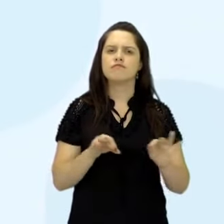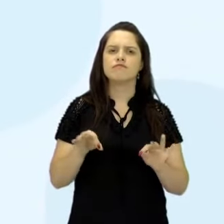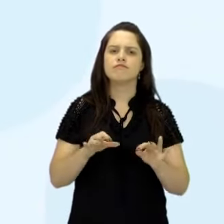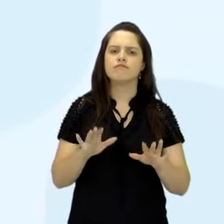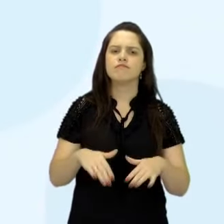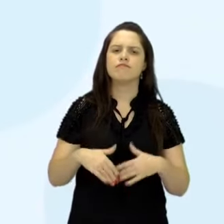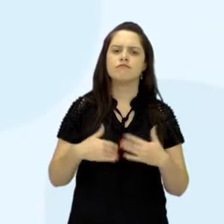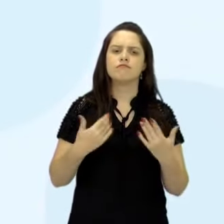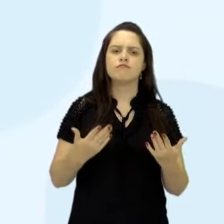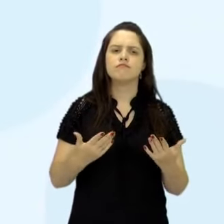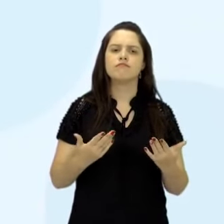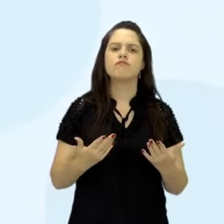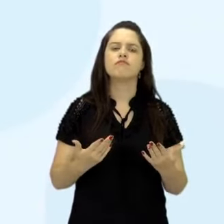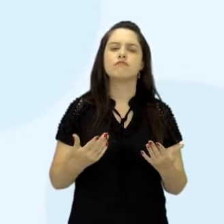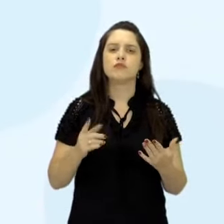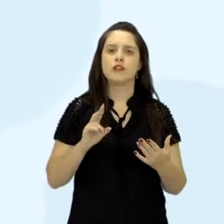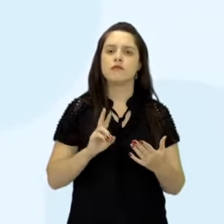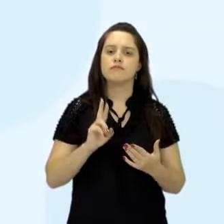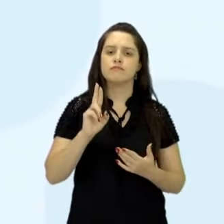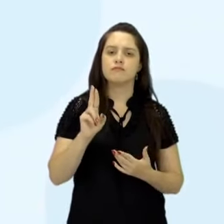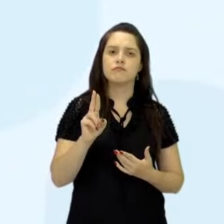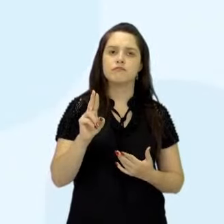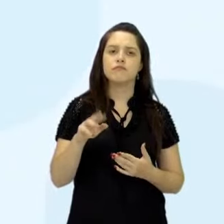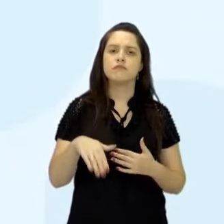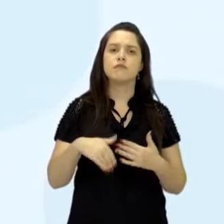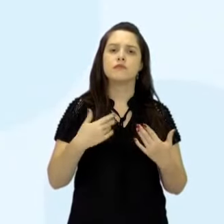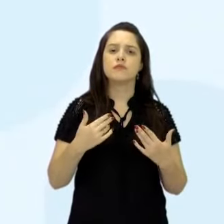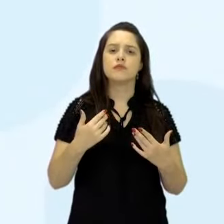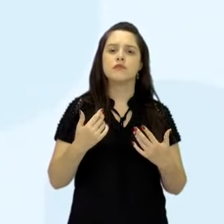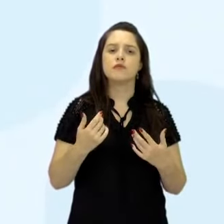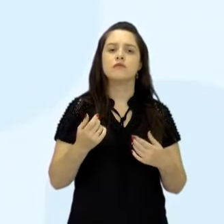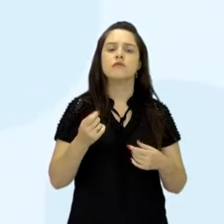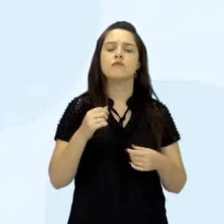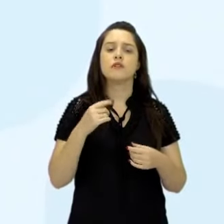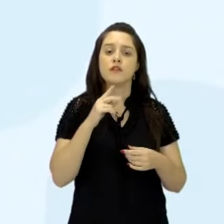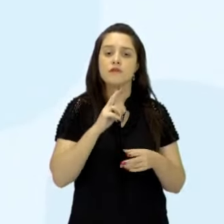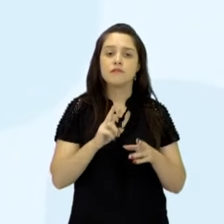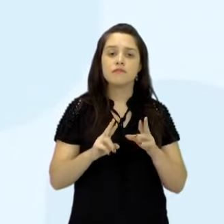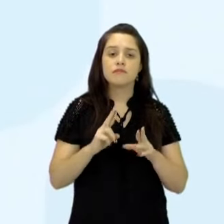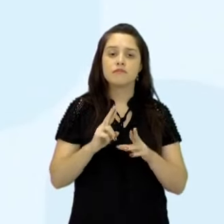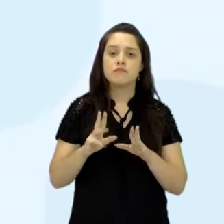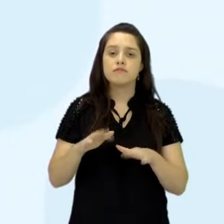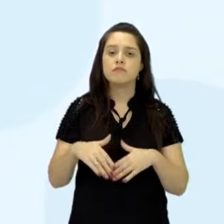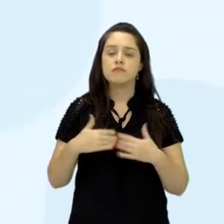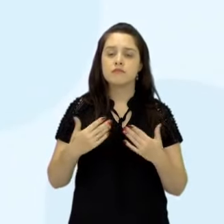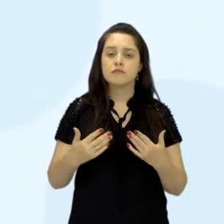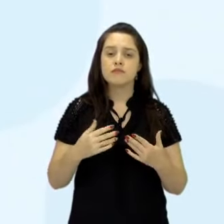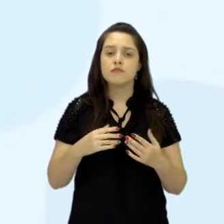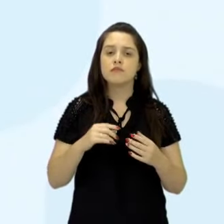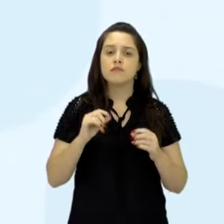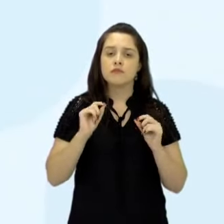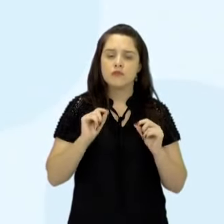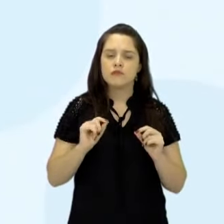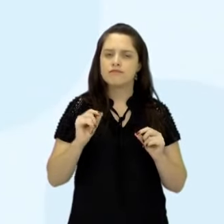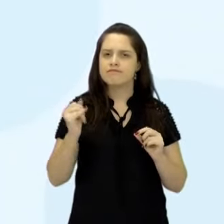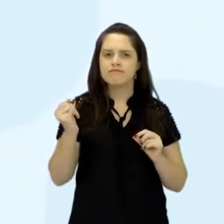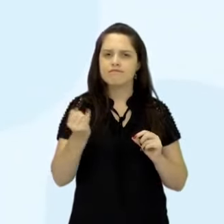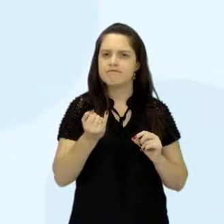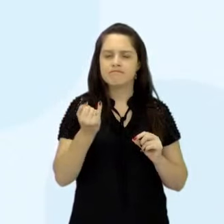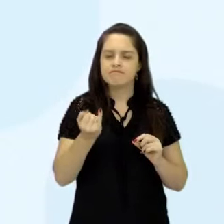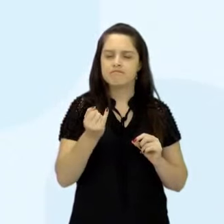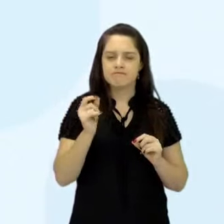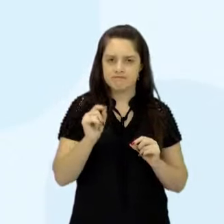agir com cada vez mais responsabilidade, autonomia e para correr atrás daquilo que você considera